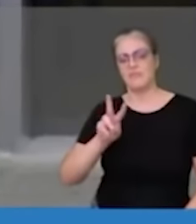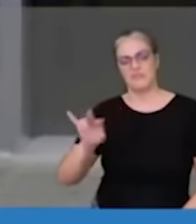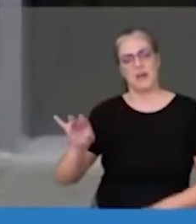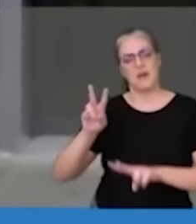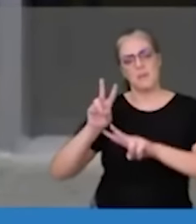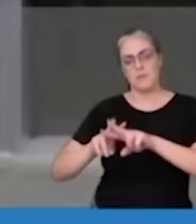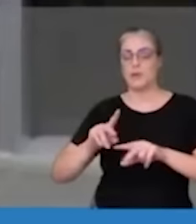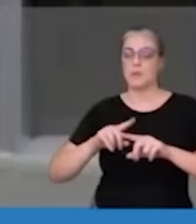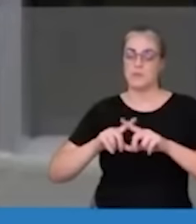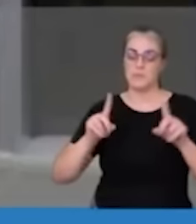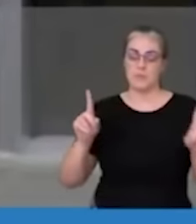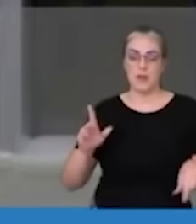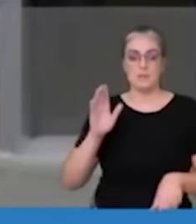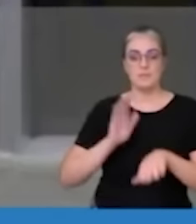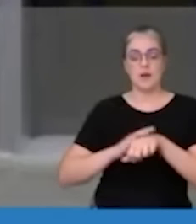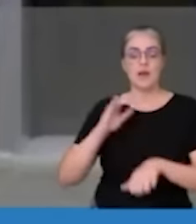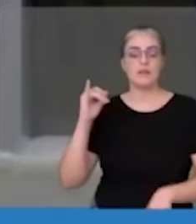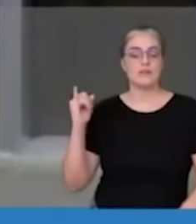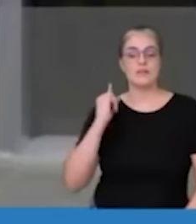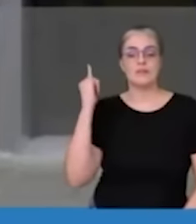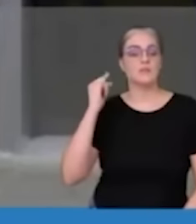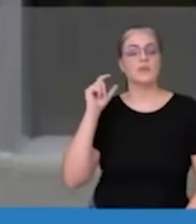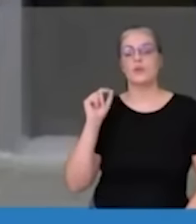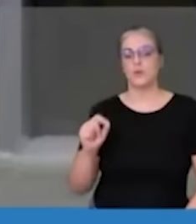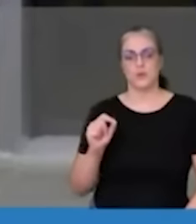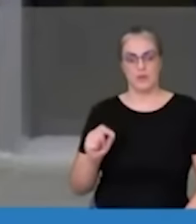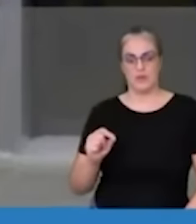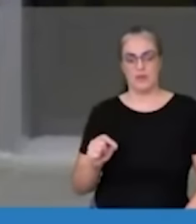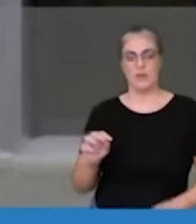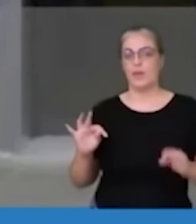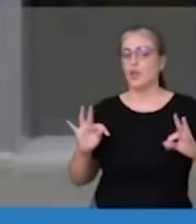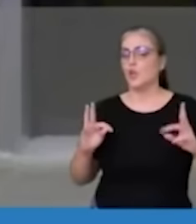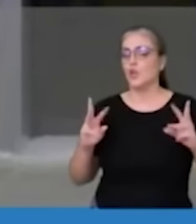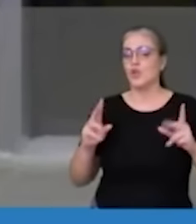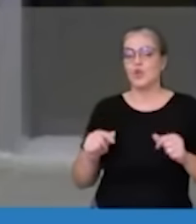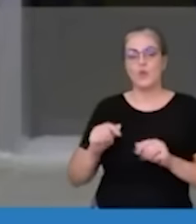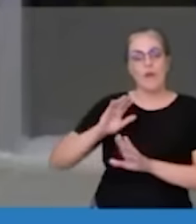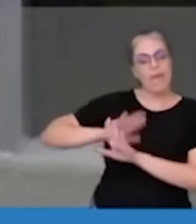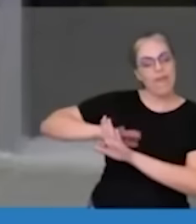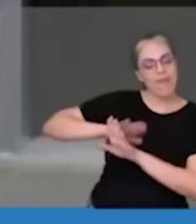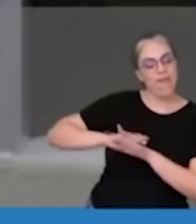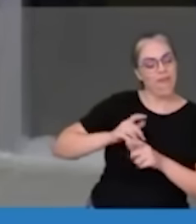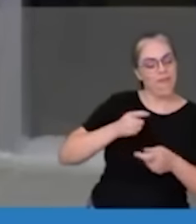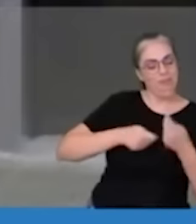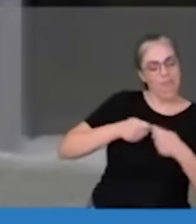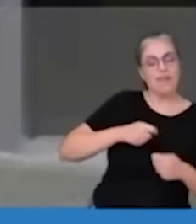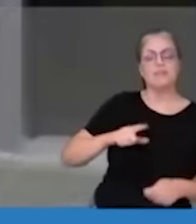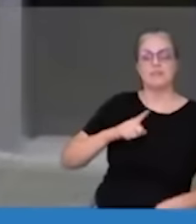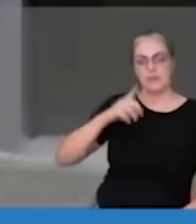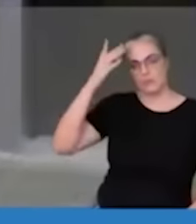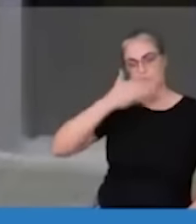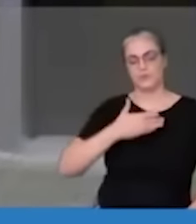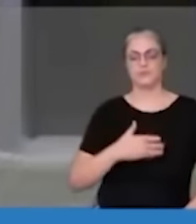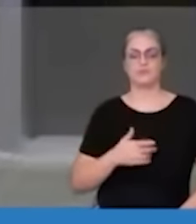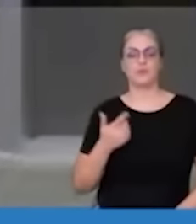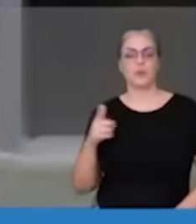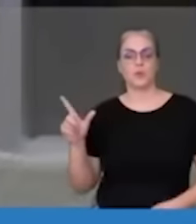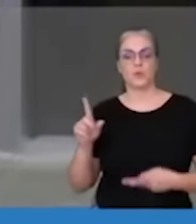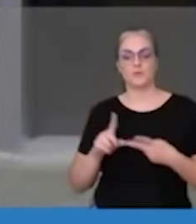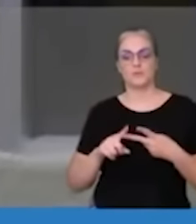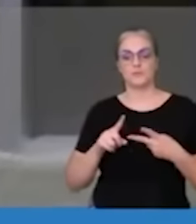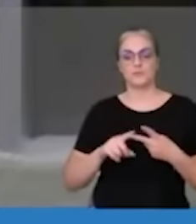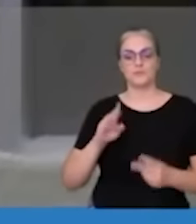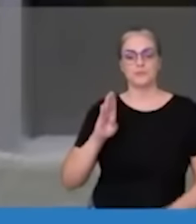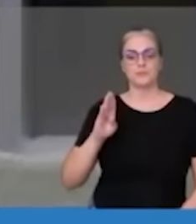mais importante é que toda a conspiração girou em torno dessa questão. A segunda questão que eu quero pegar é o Braga Neto.